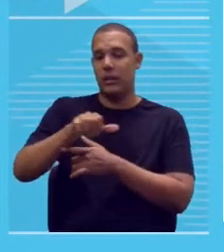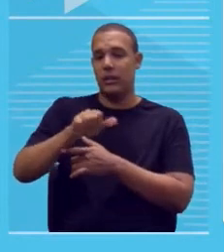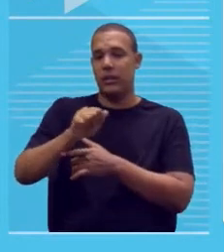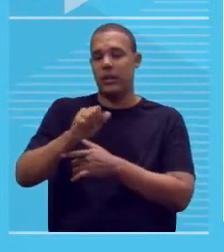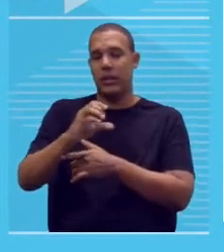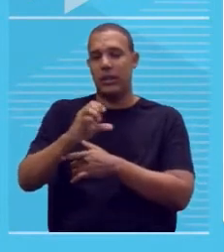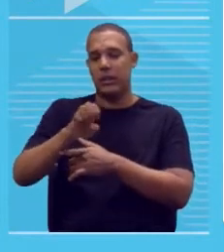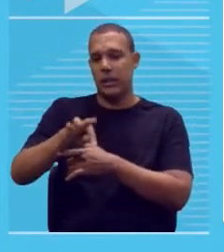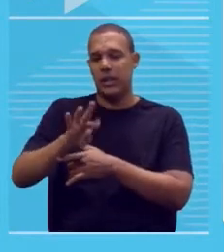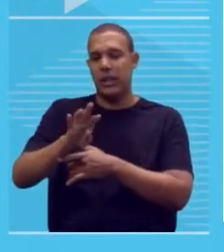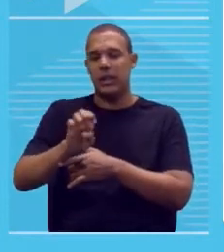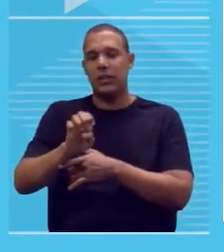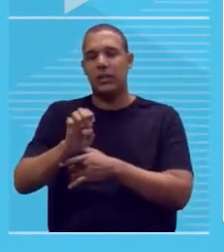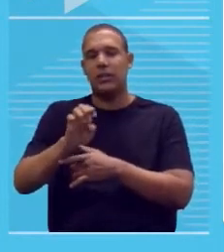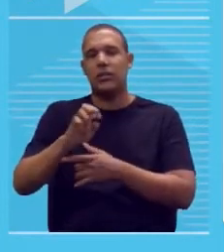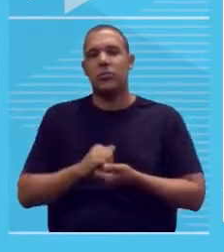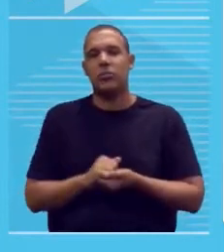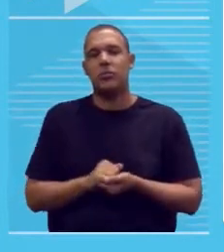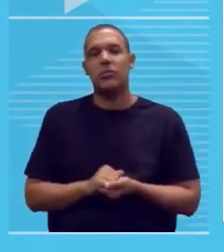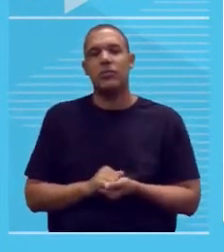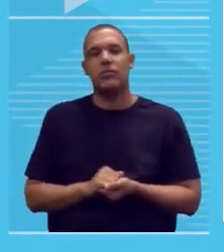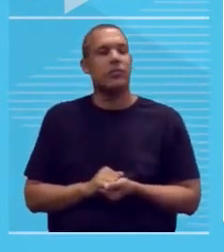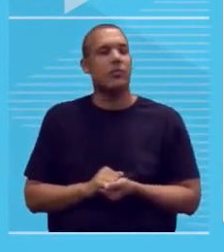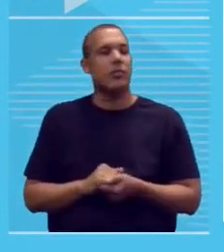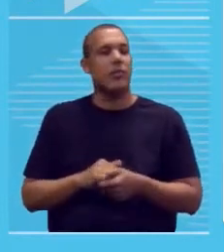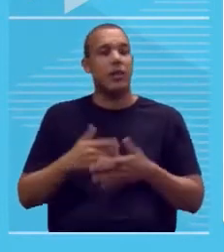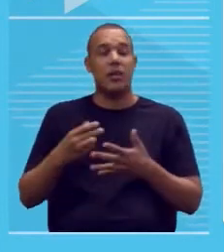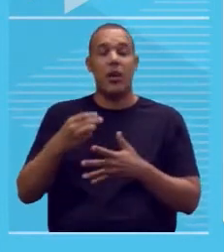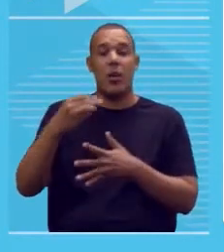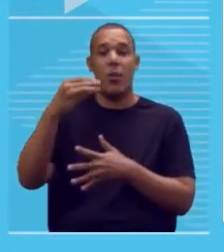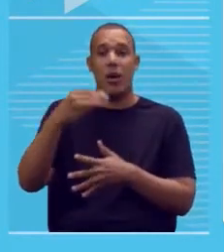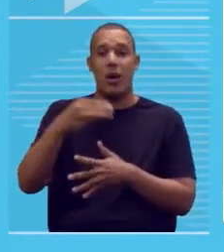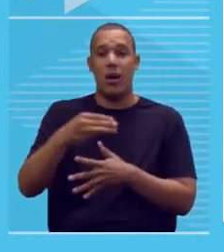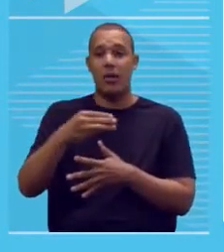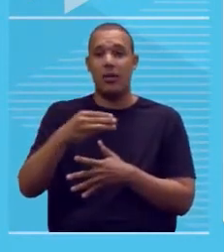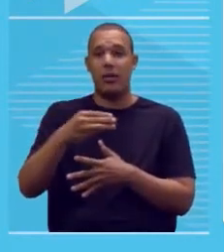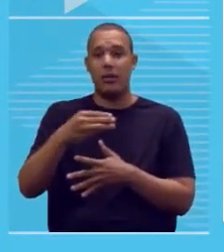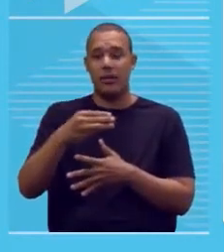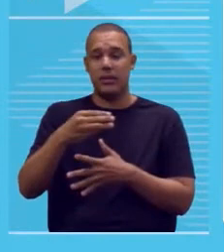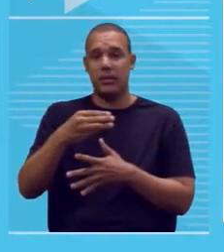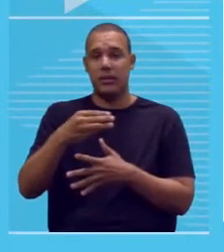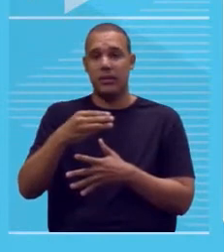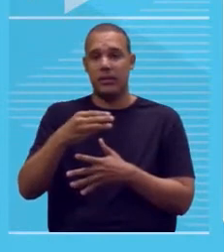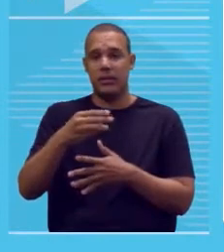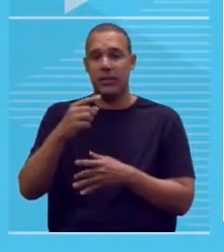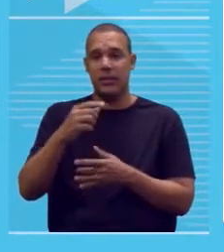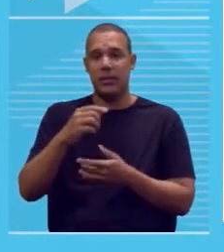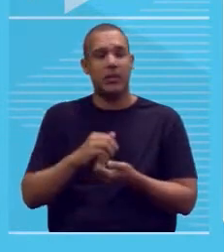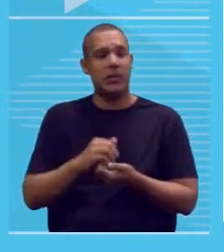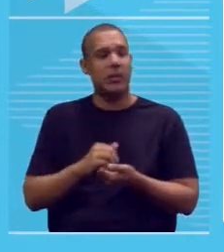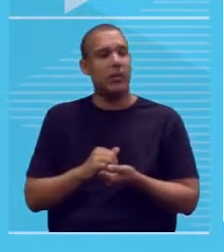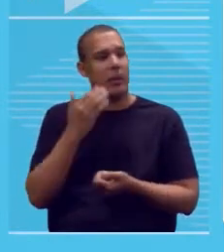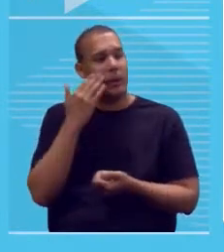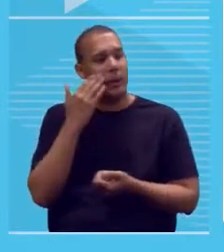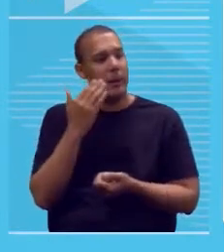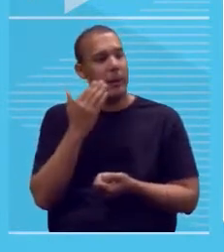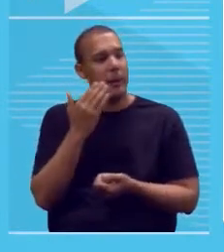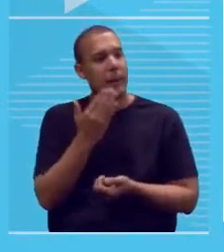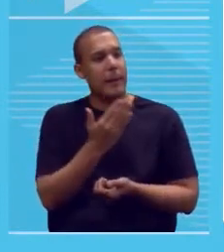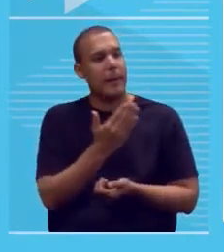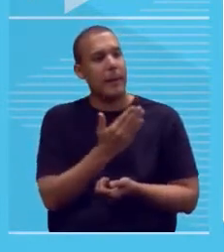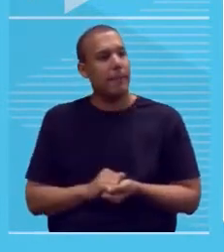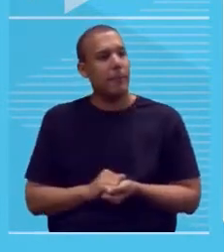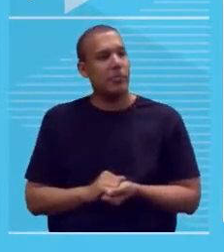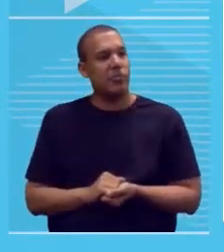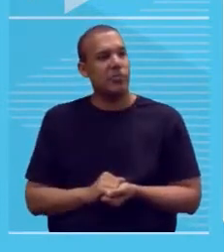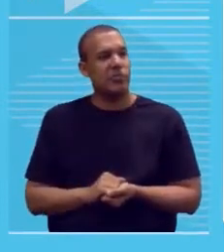Eu também posso dizer que o coeficiente angular, ele é a tangente desse ângulo, é só você pegar o